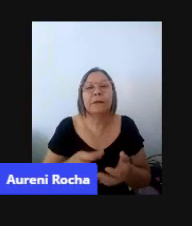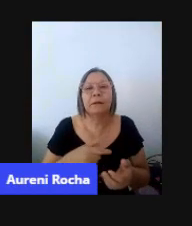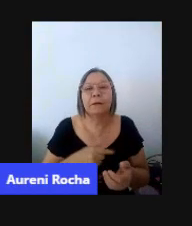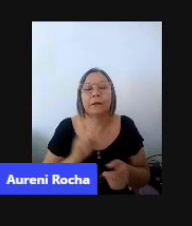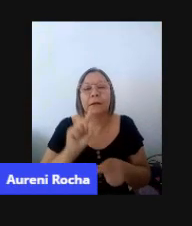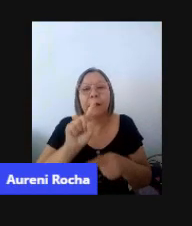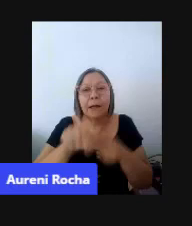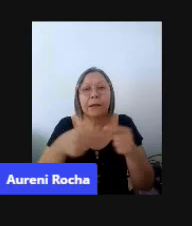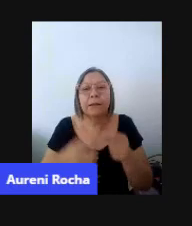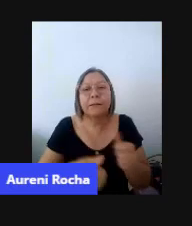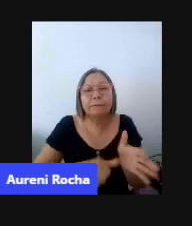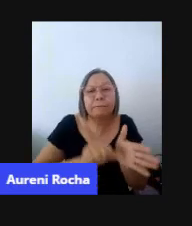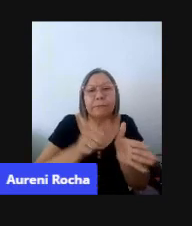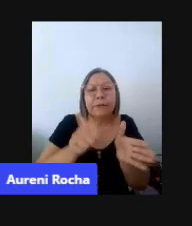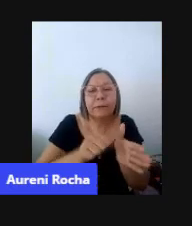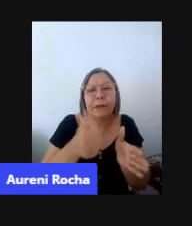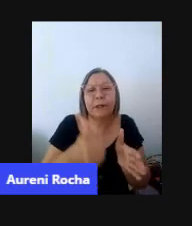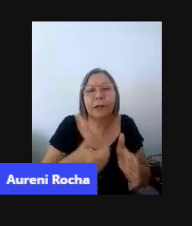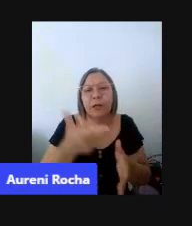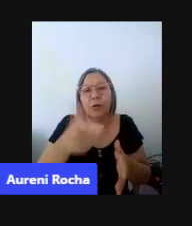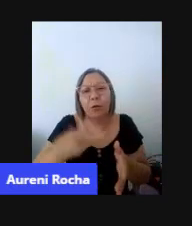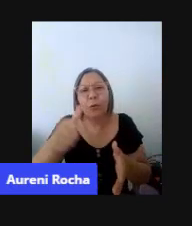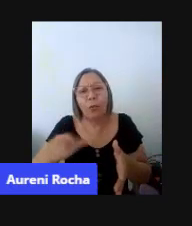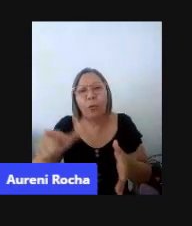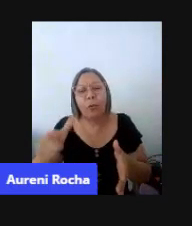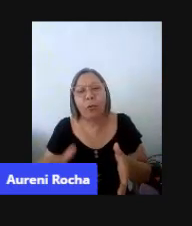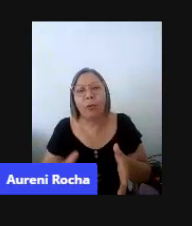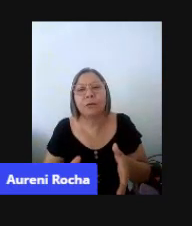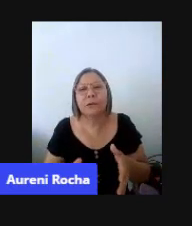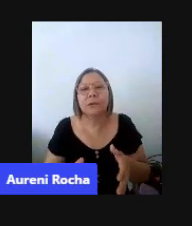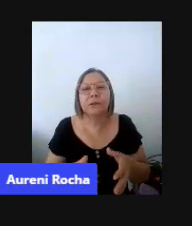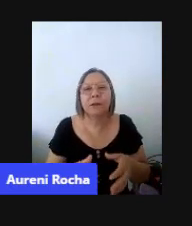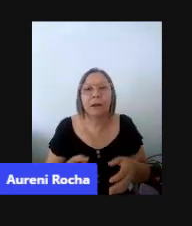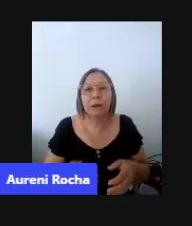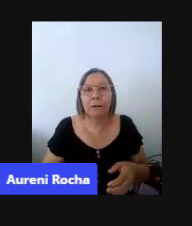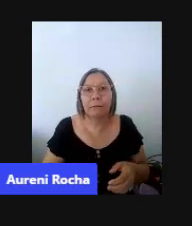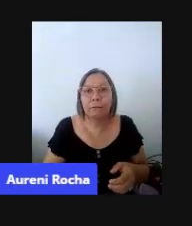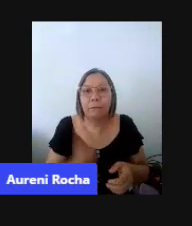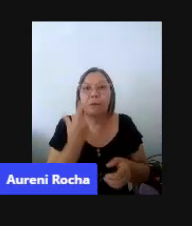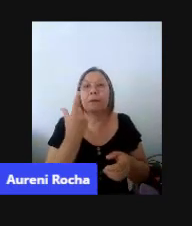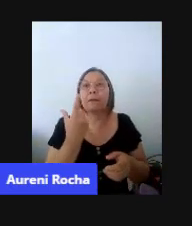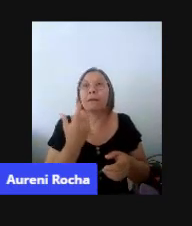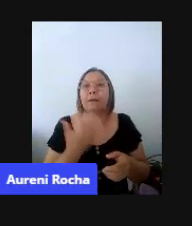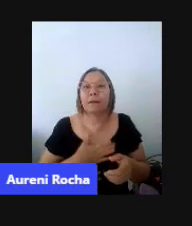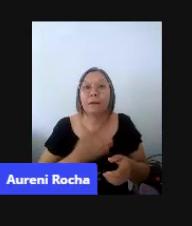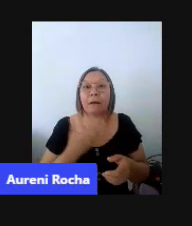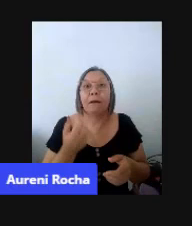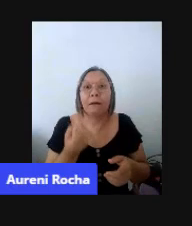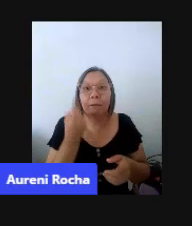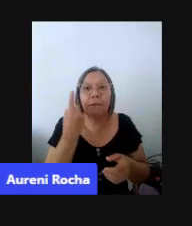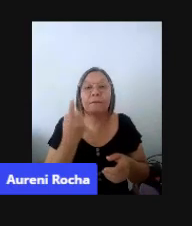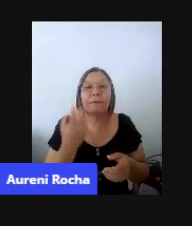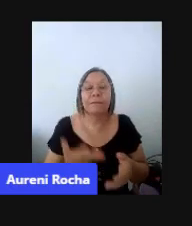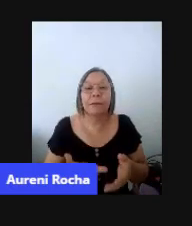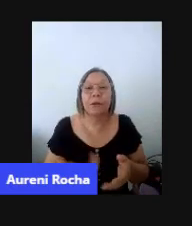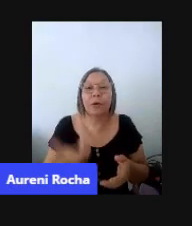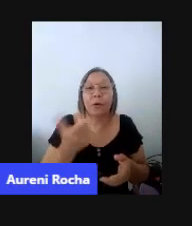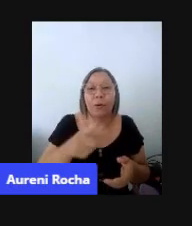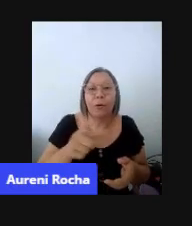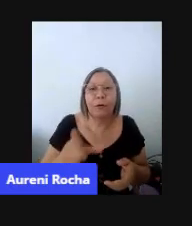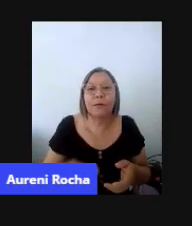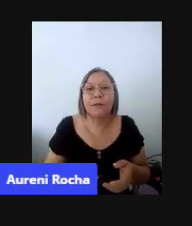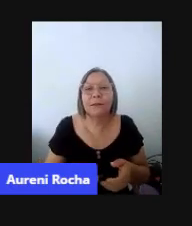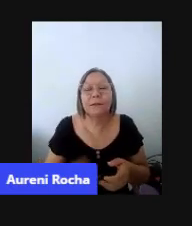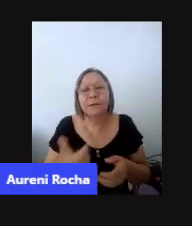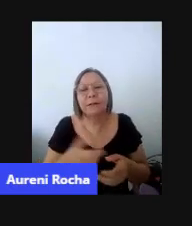primeiras imagens, a gente registrou, para nossa grande surpresa, um monte de outras espécies usando o buraco do Tatu